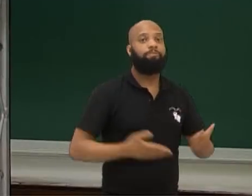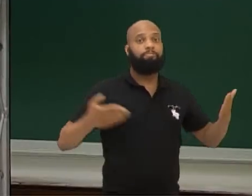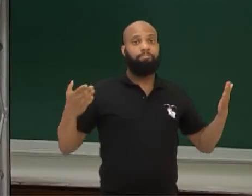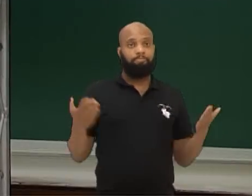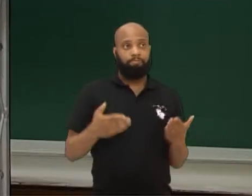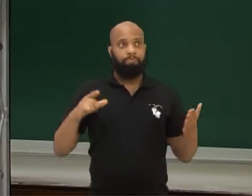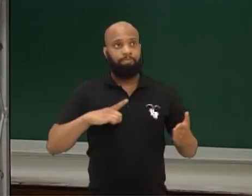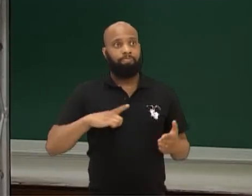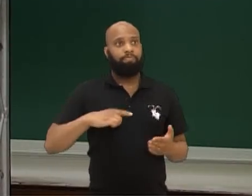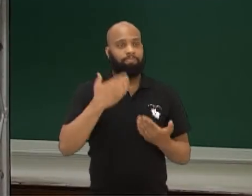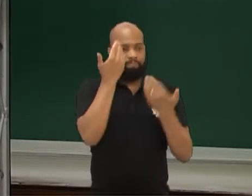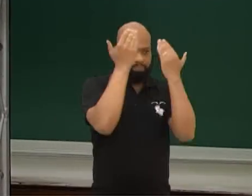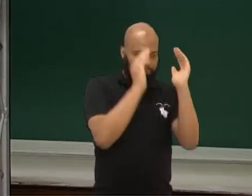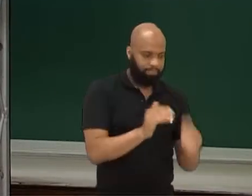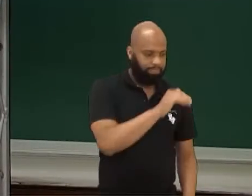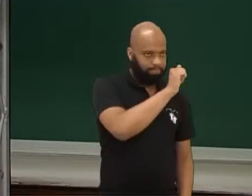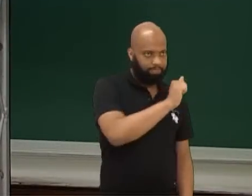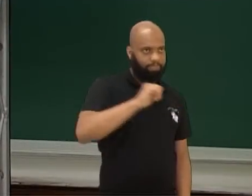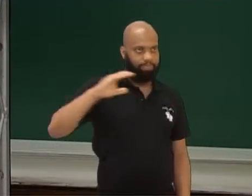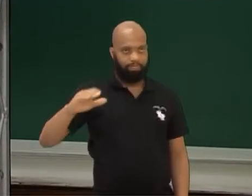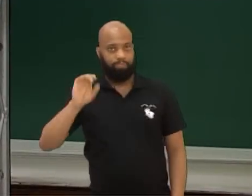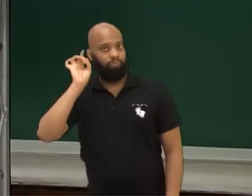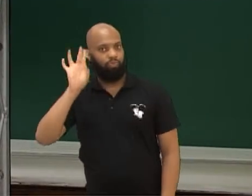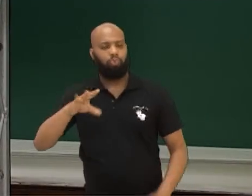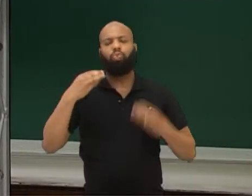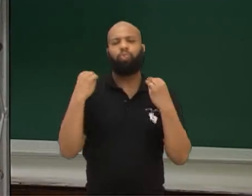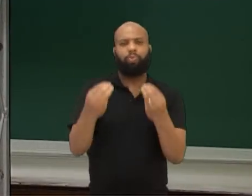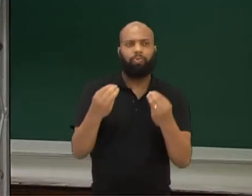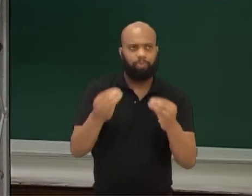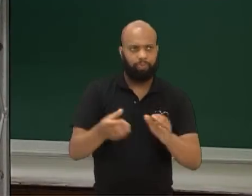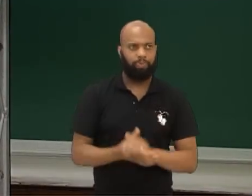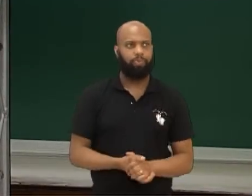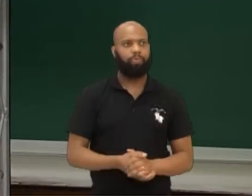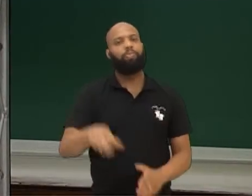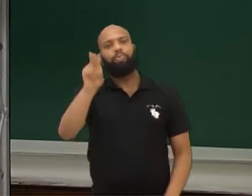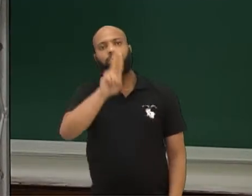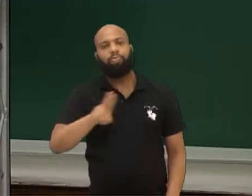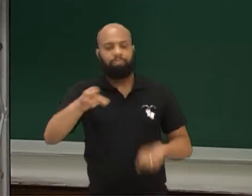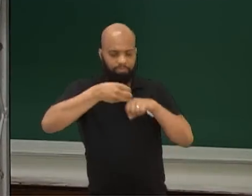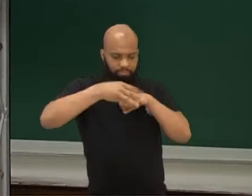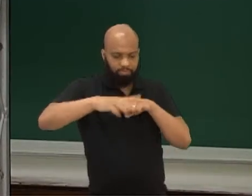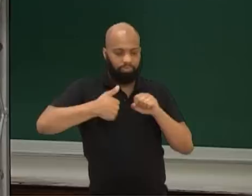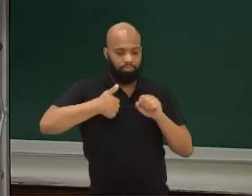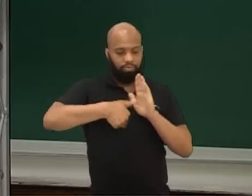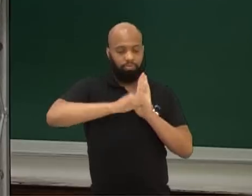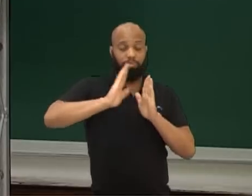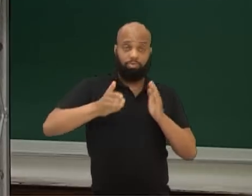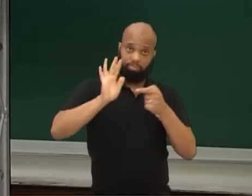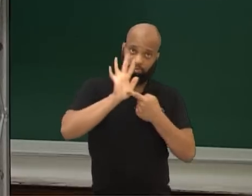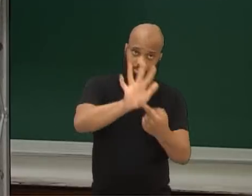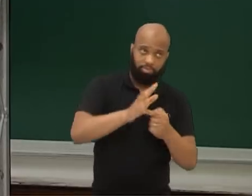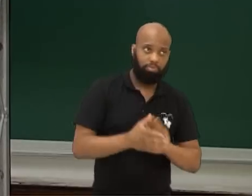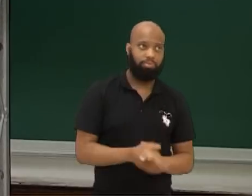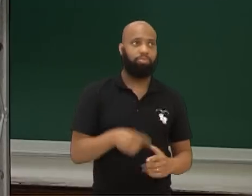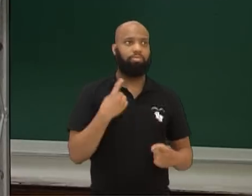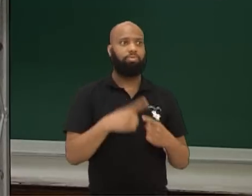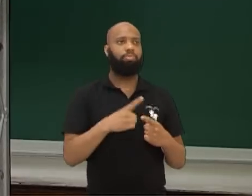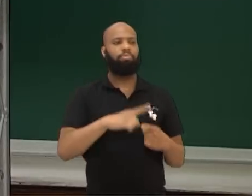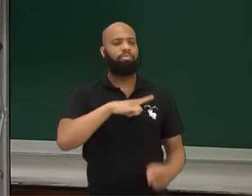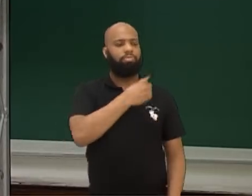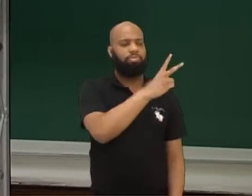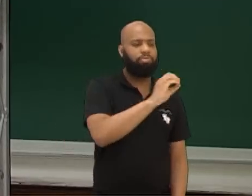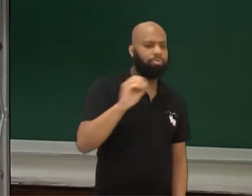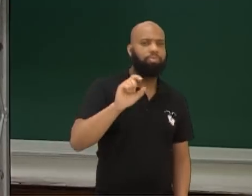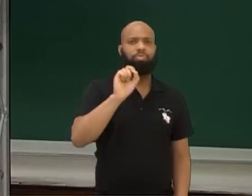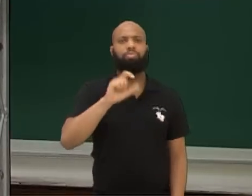agora eu tenho que analisar o A ou o C. Como é que eu faço? Usando a dica que eu dei. Então, se eu tenho 200, qual que